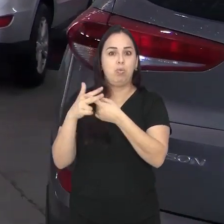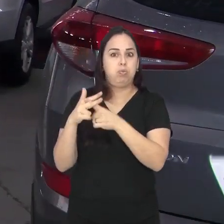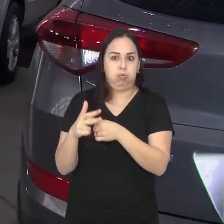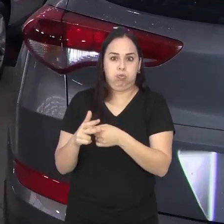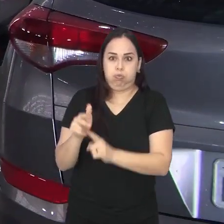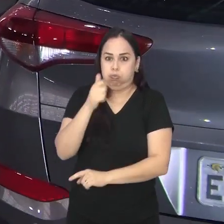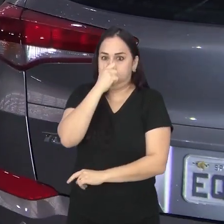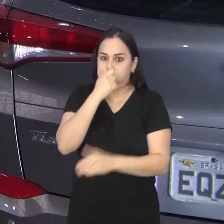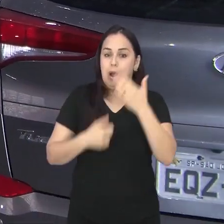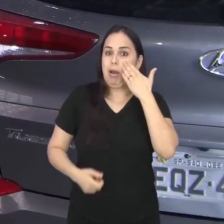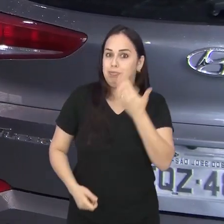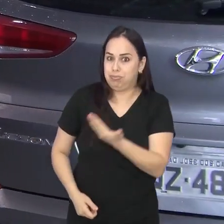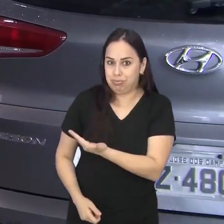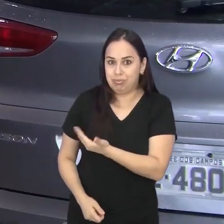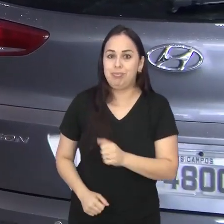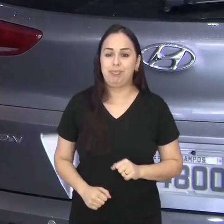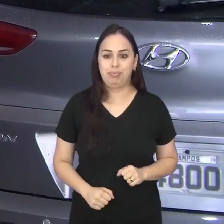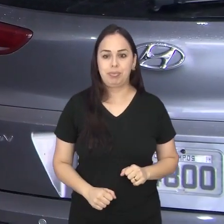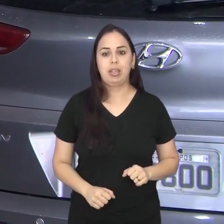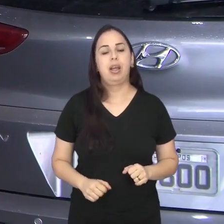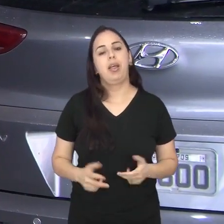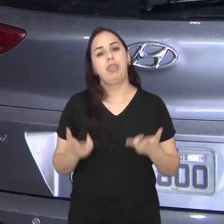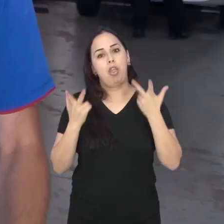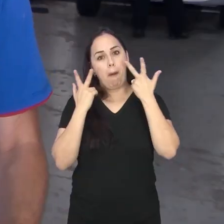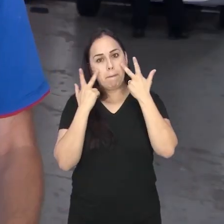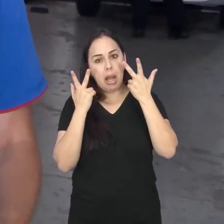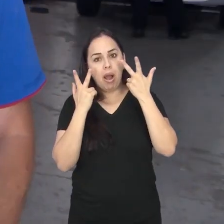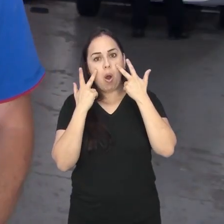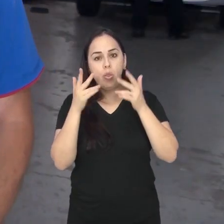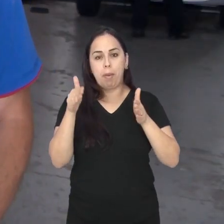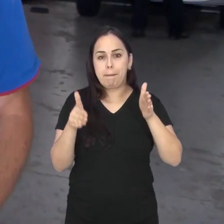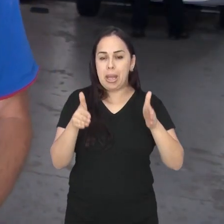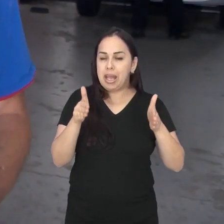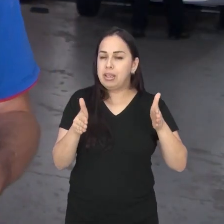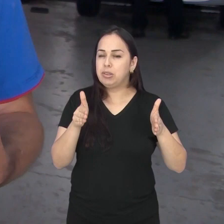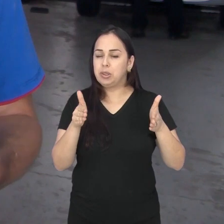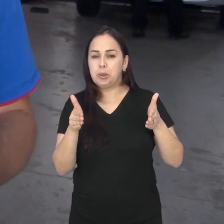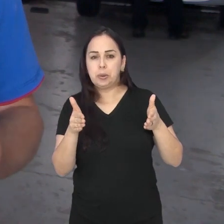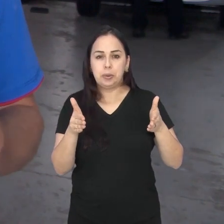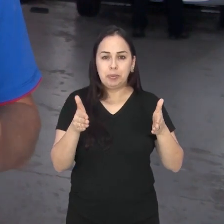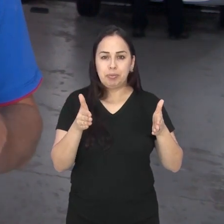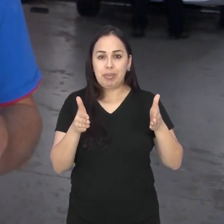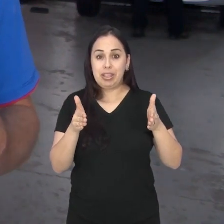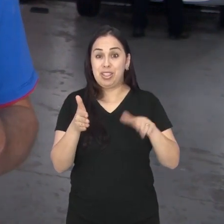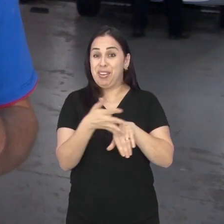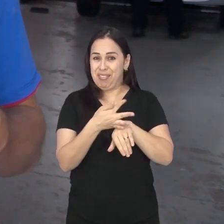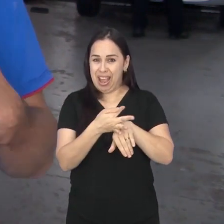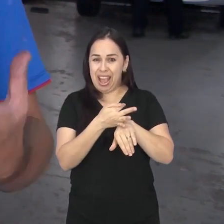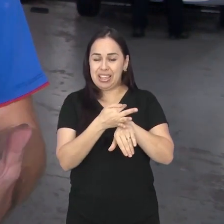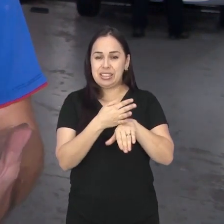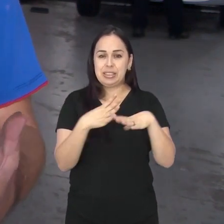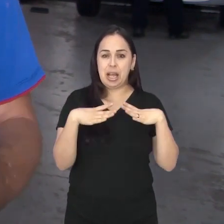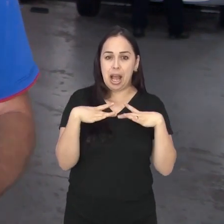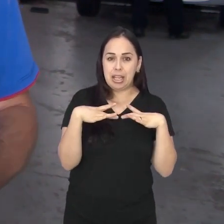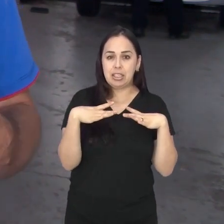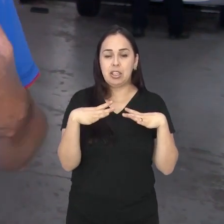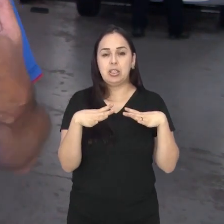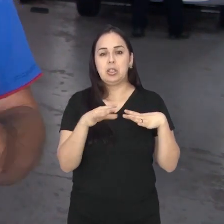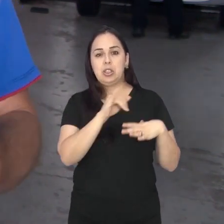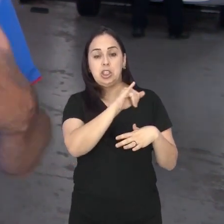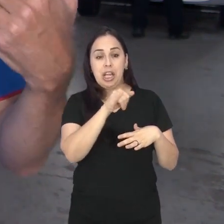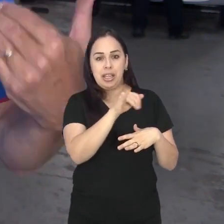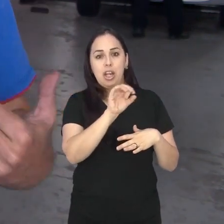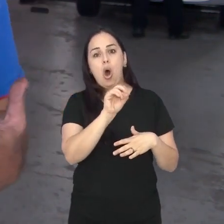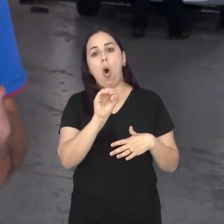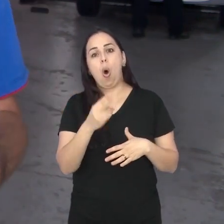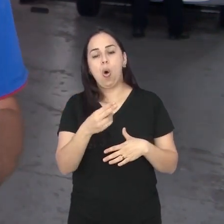a oficina costuma ficar assim, cheia. Geralmente, né, a época de férias, né, tanto no